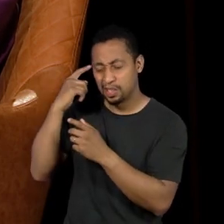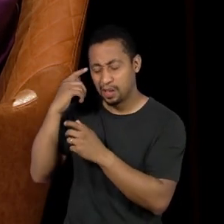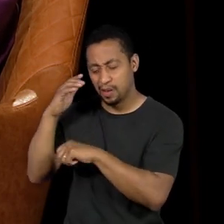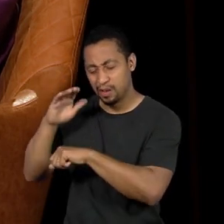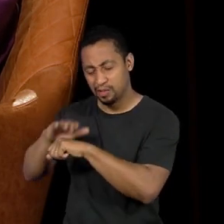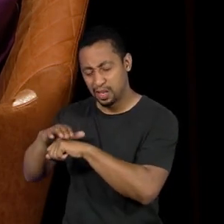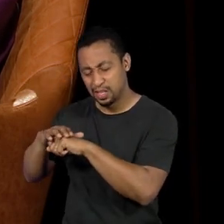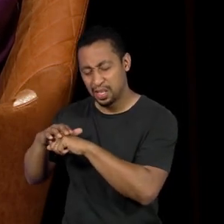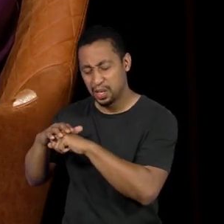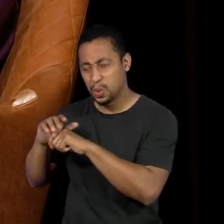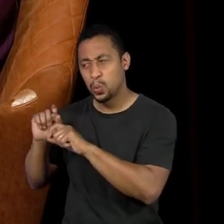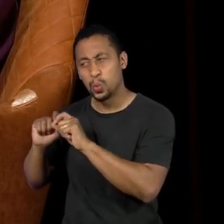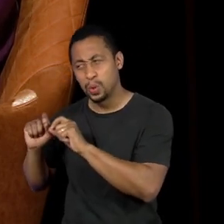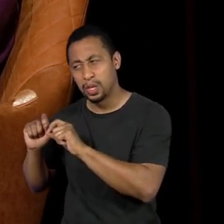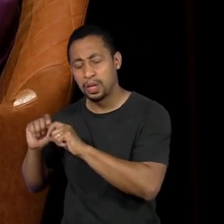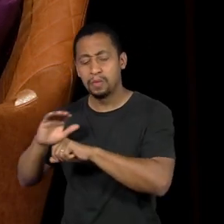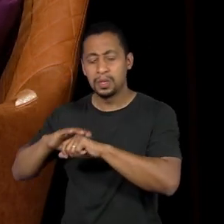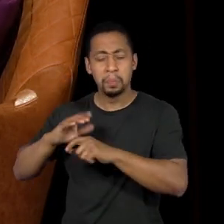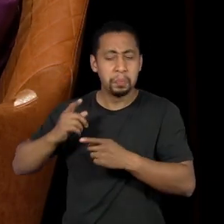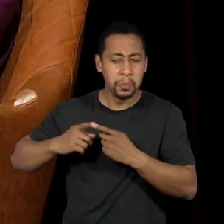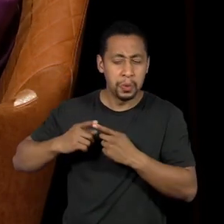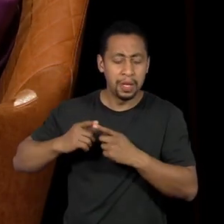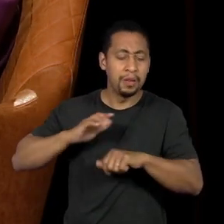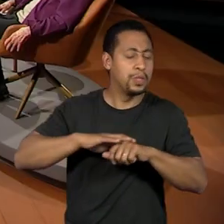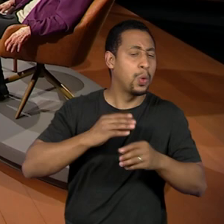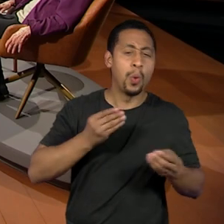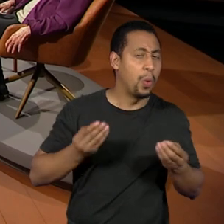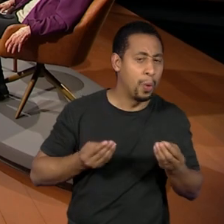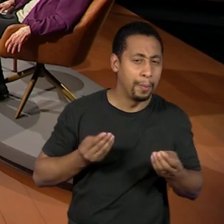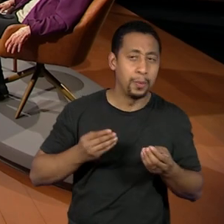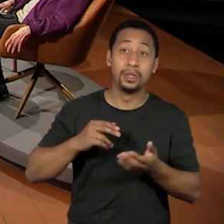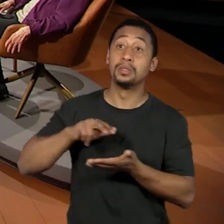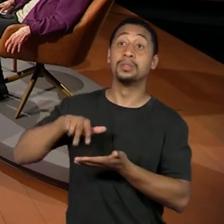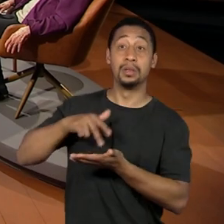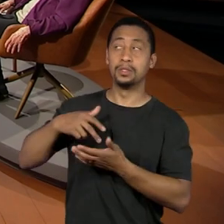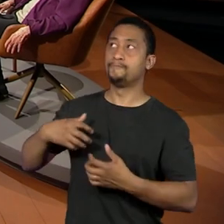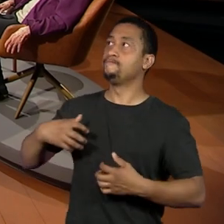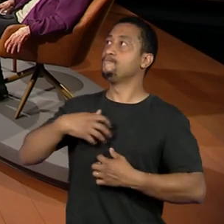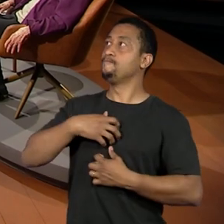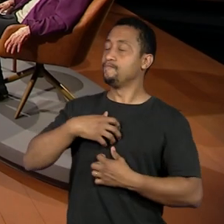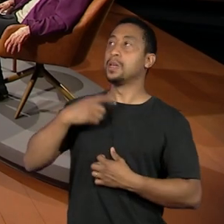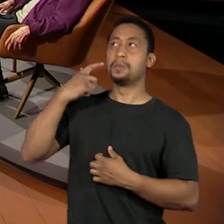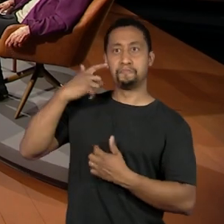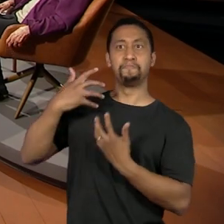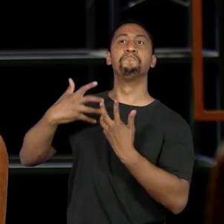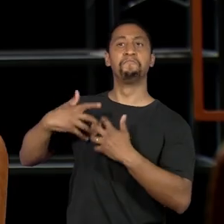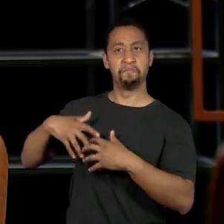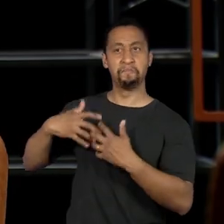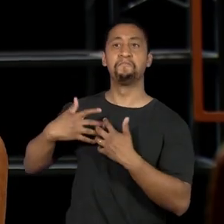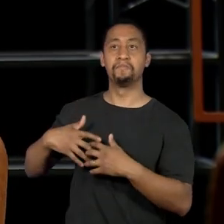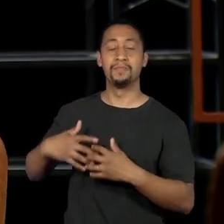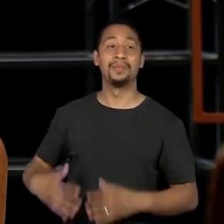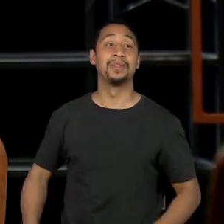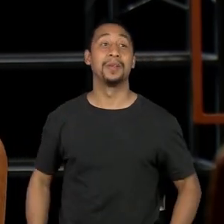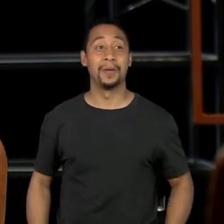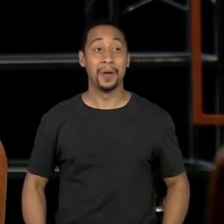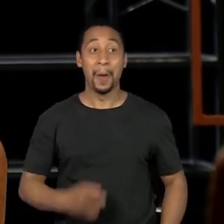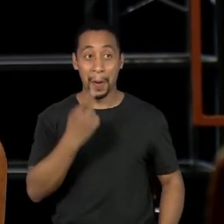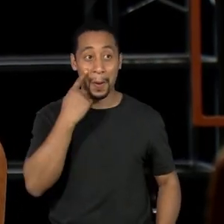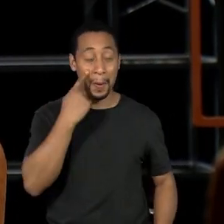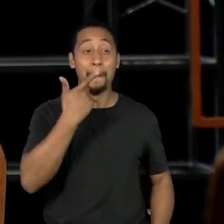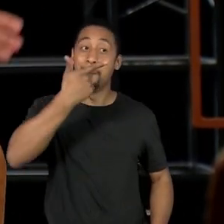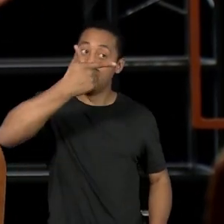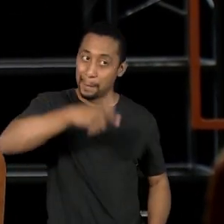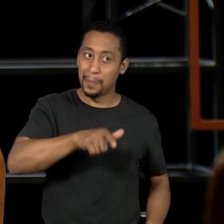fazer e como fazer a dança. Maravilha. Décio, mais um depoimento para